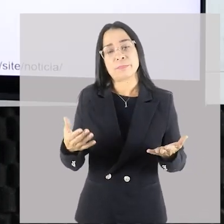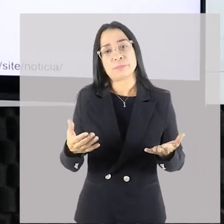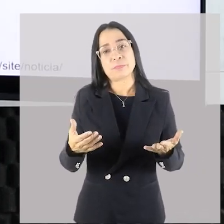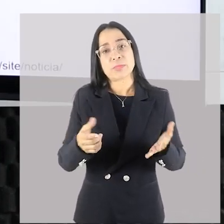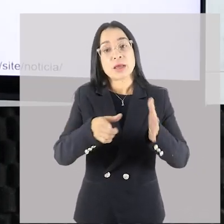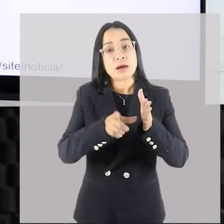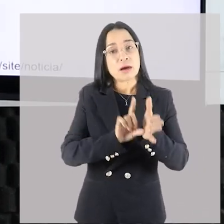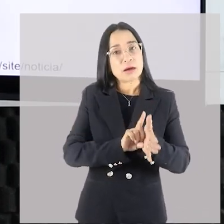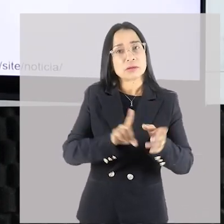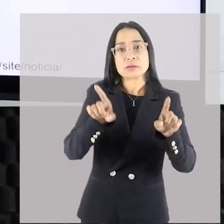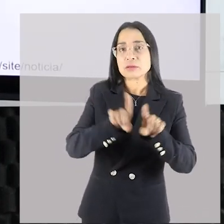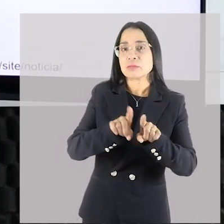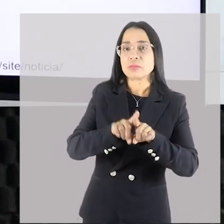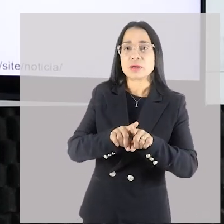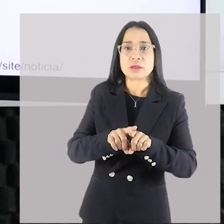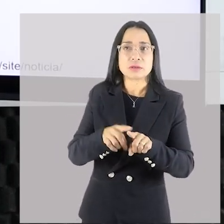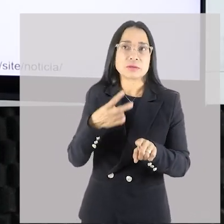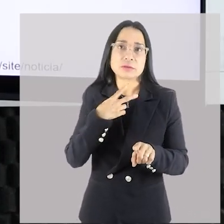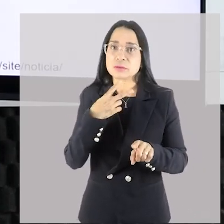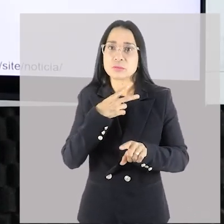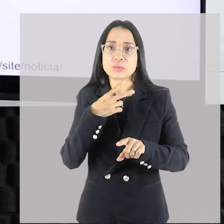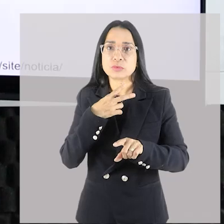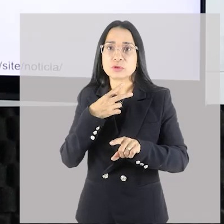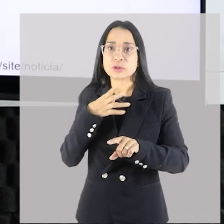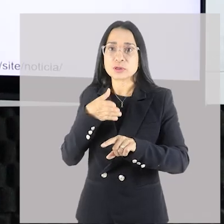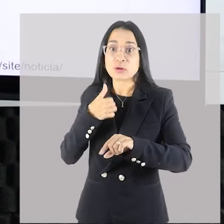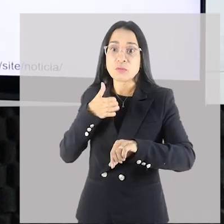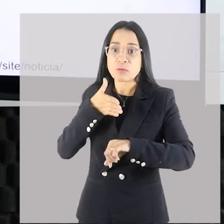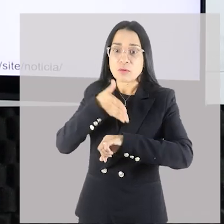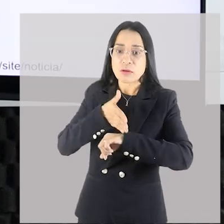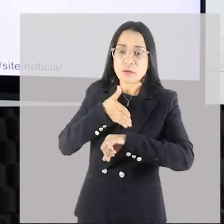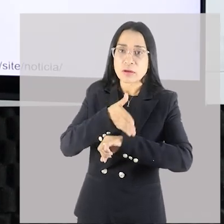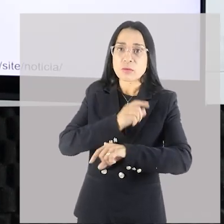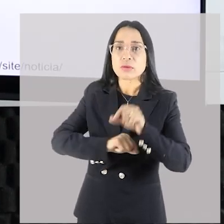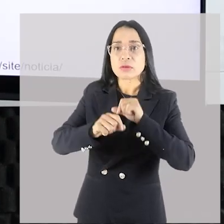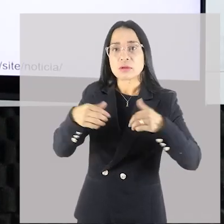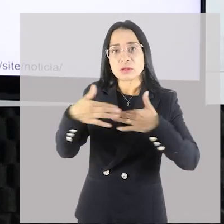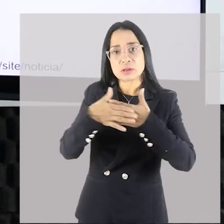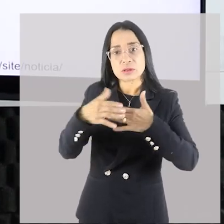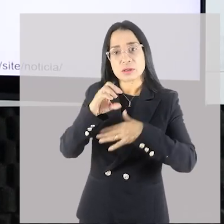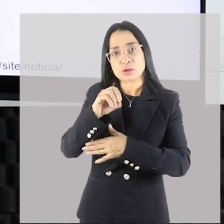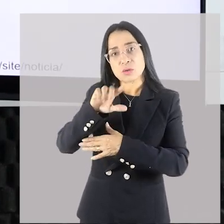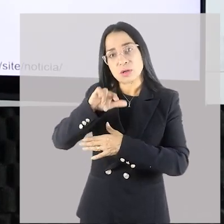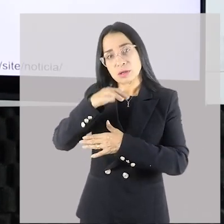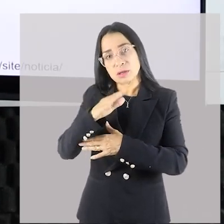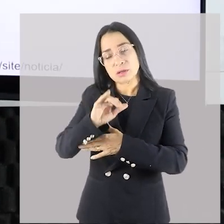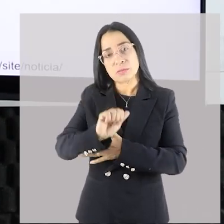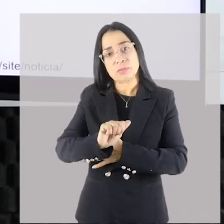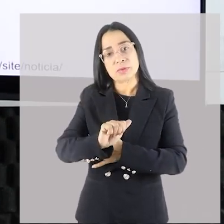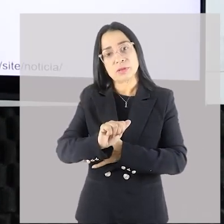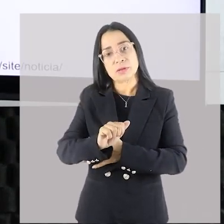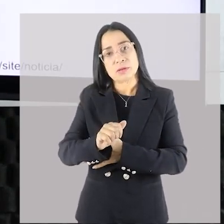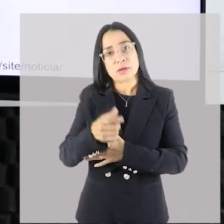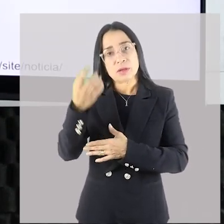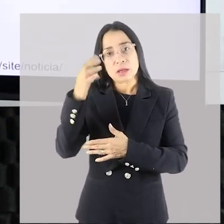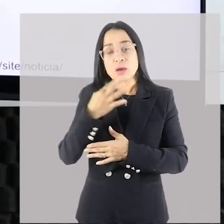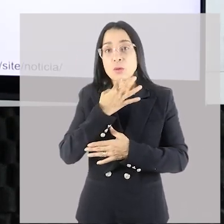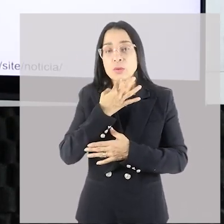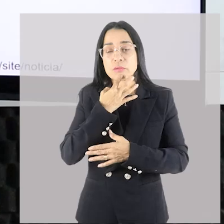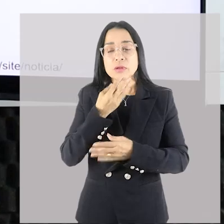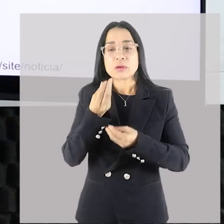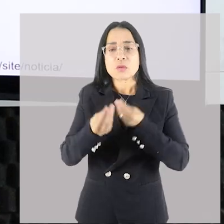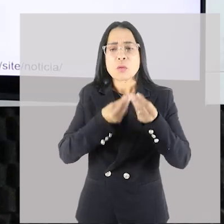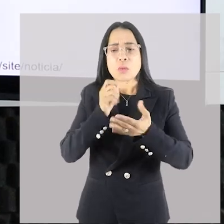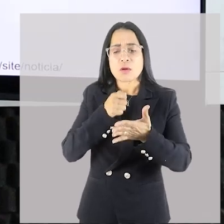primórdios, elas não podiam nem frequentar a cidade Olímpia, para vocês terem uma noção de como era bem rígido